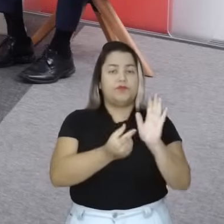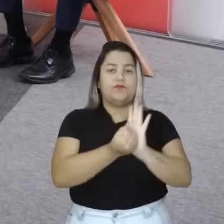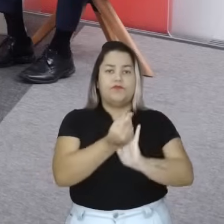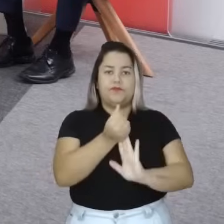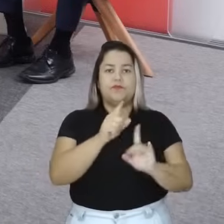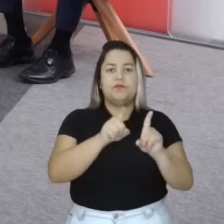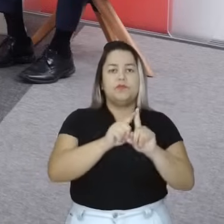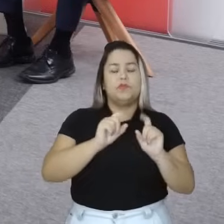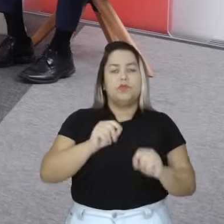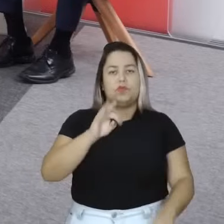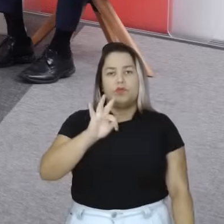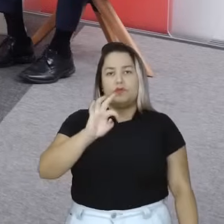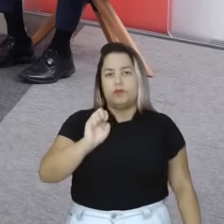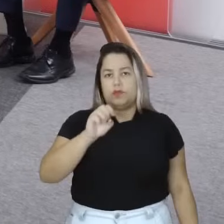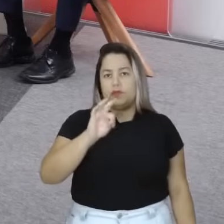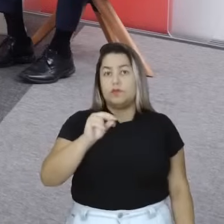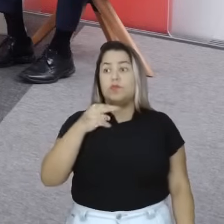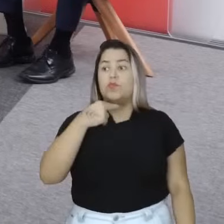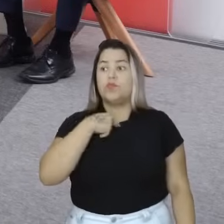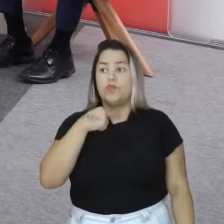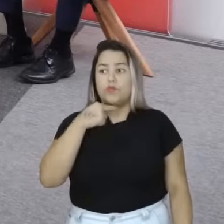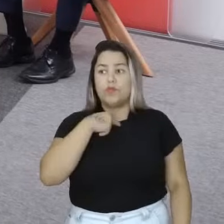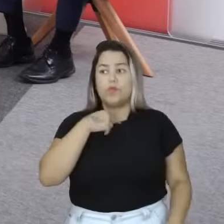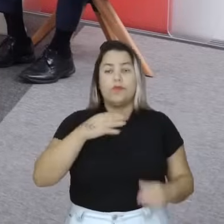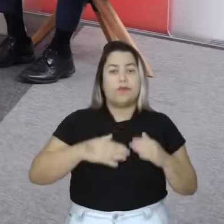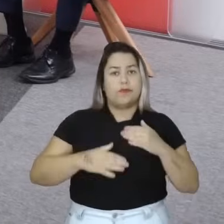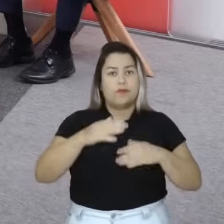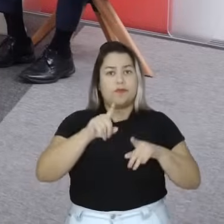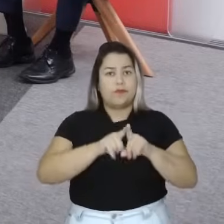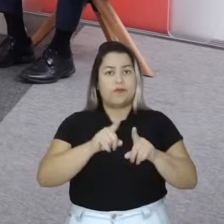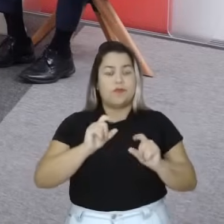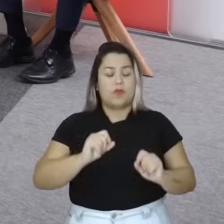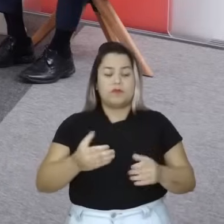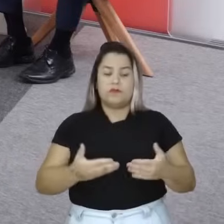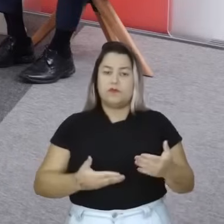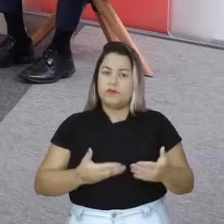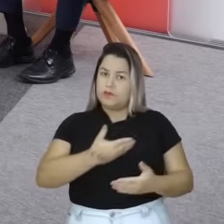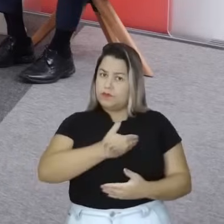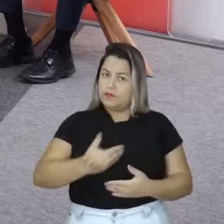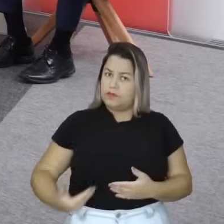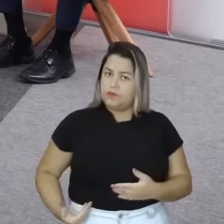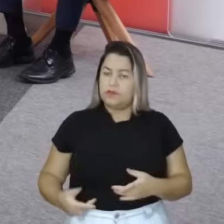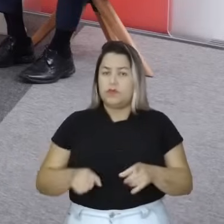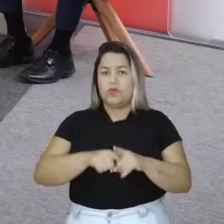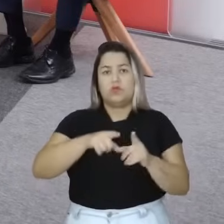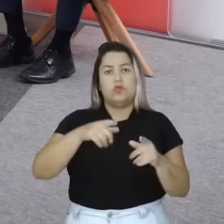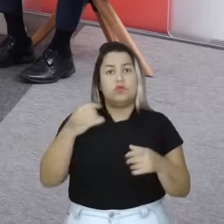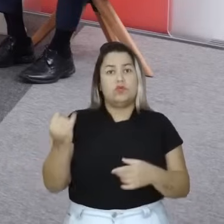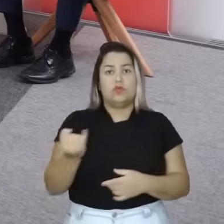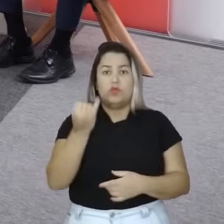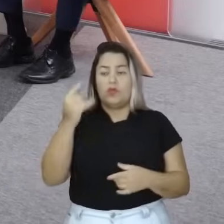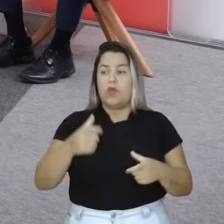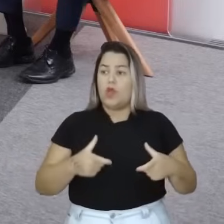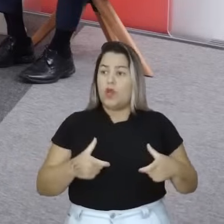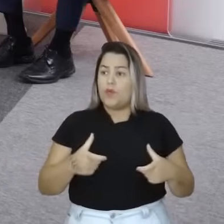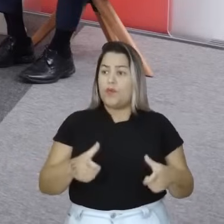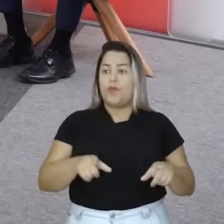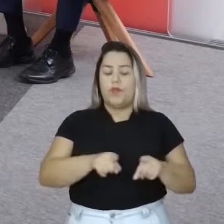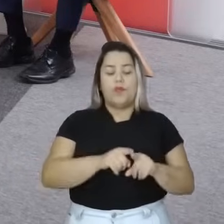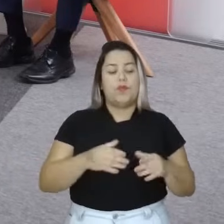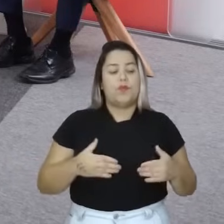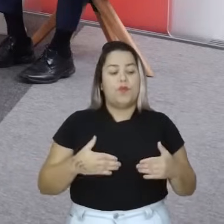teto de gastos, que proibia o aumento das despesas públicas e que tirou recursos de áreas muito importantes como educação e